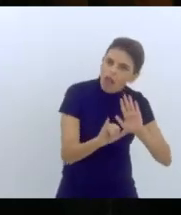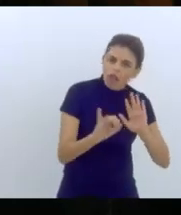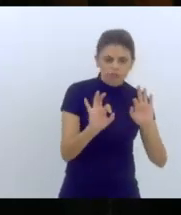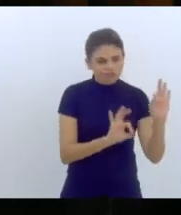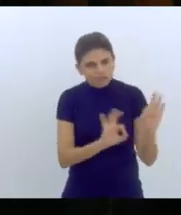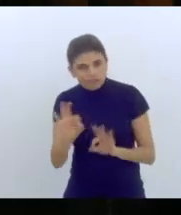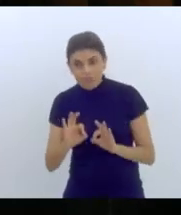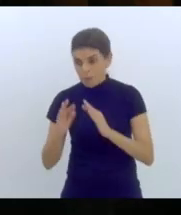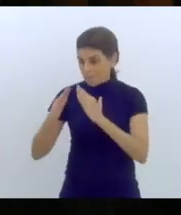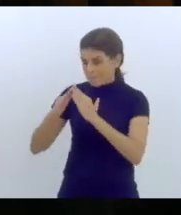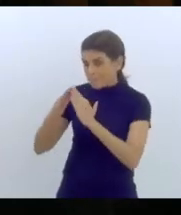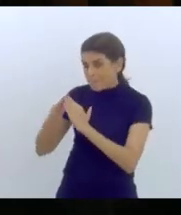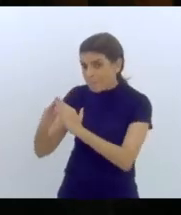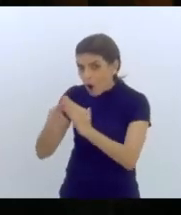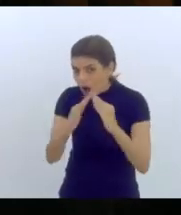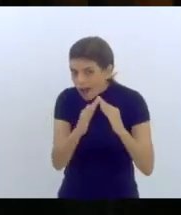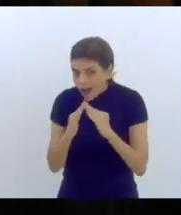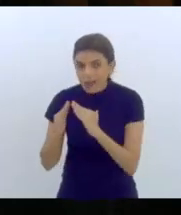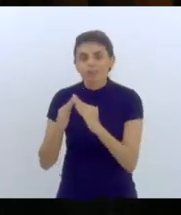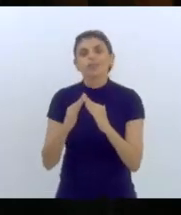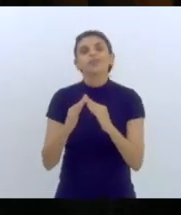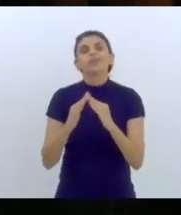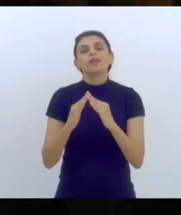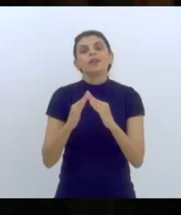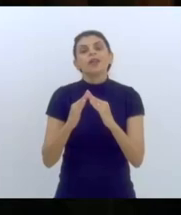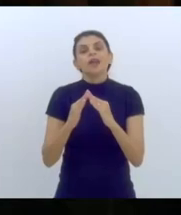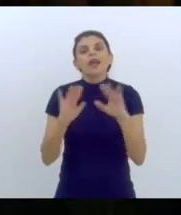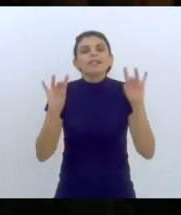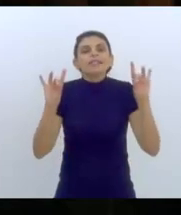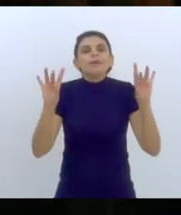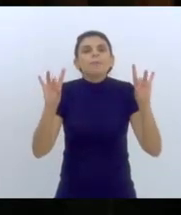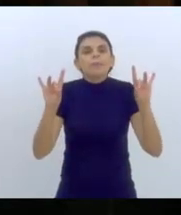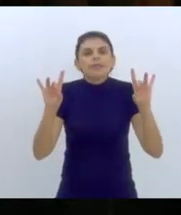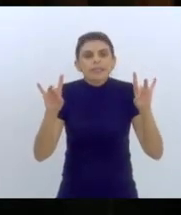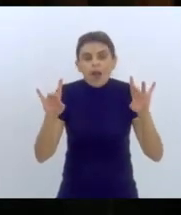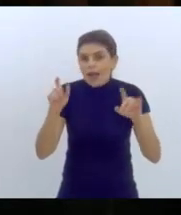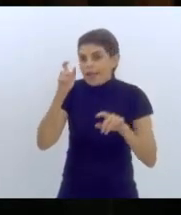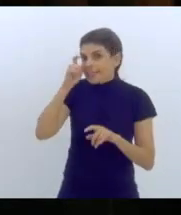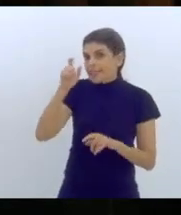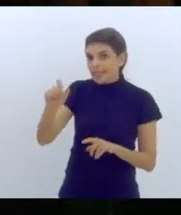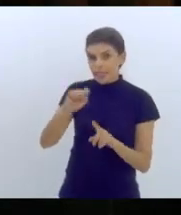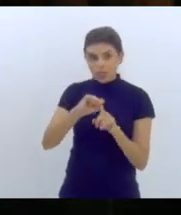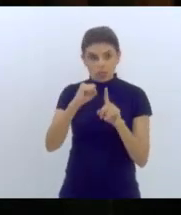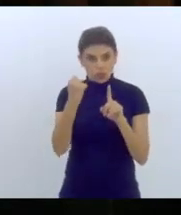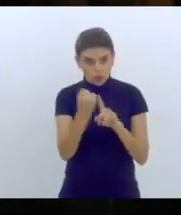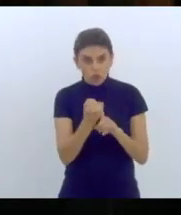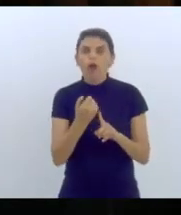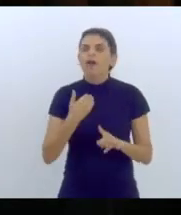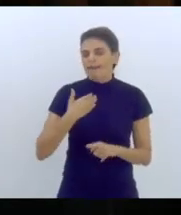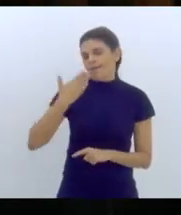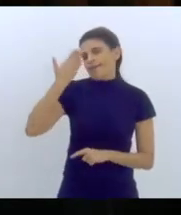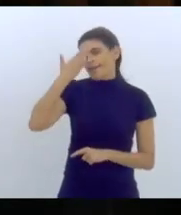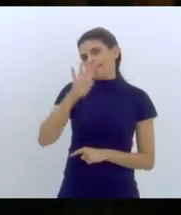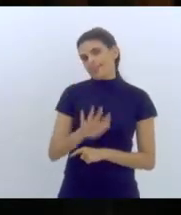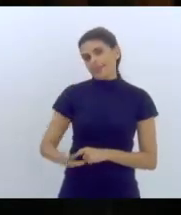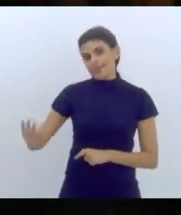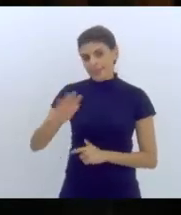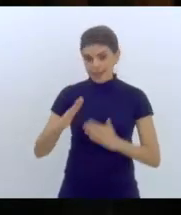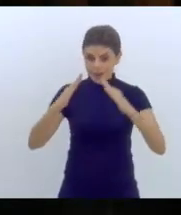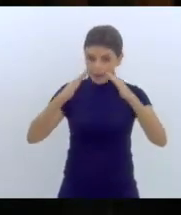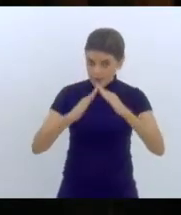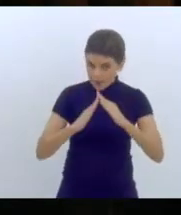relação às moradias de especial interesse social. A gente entende que moradia